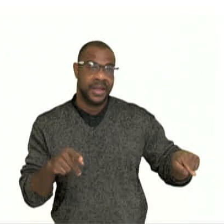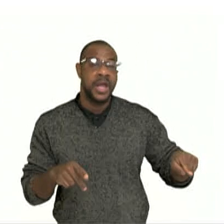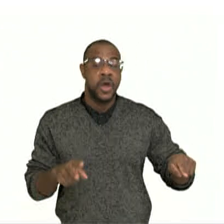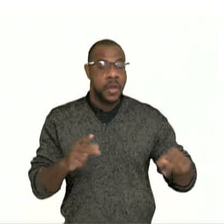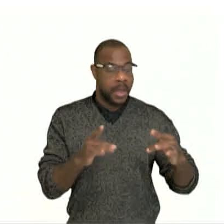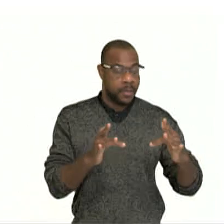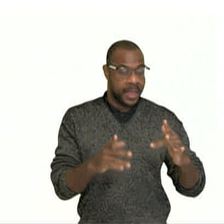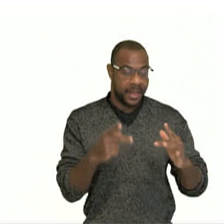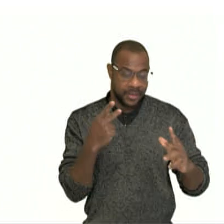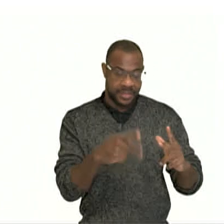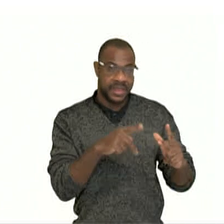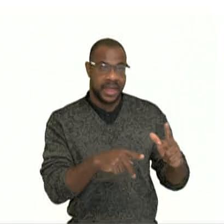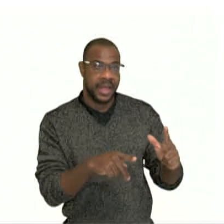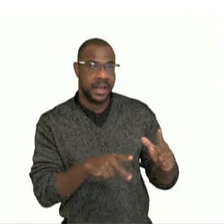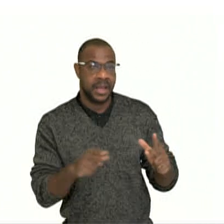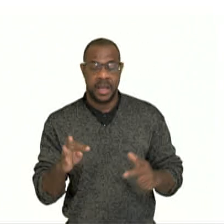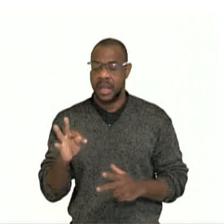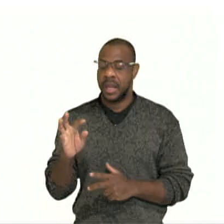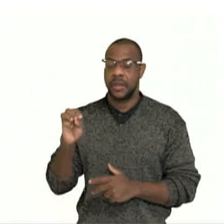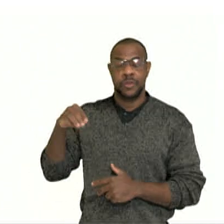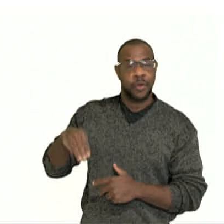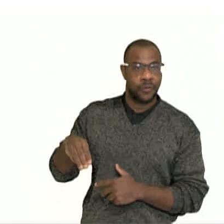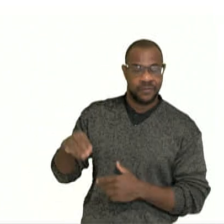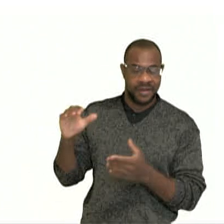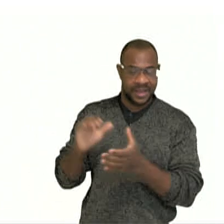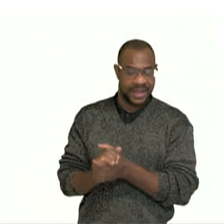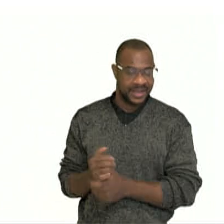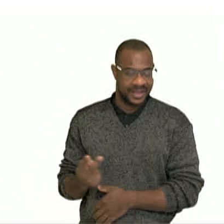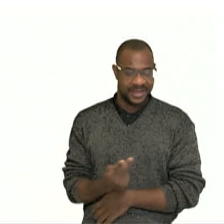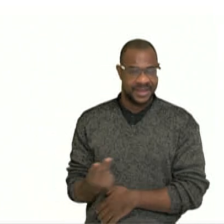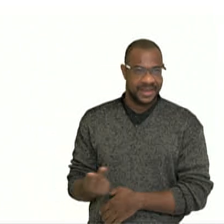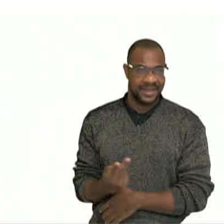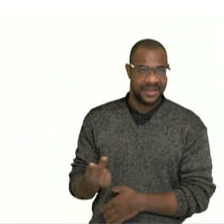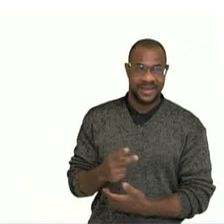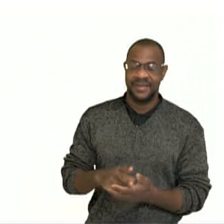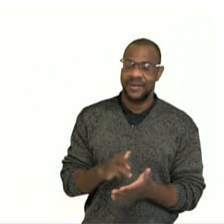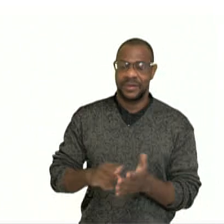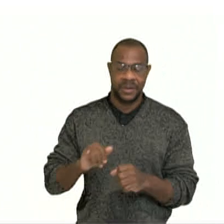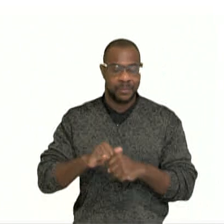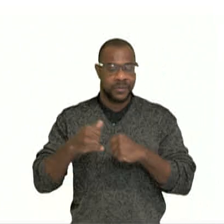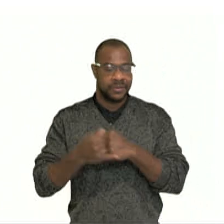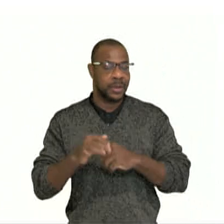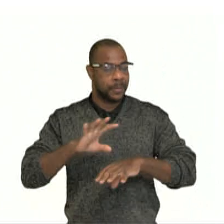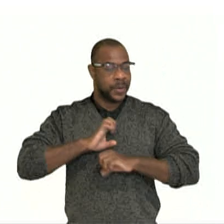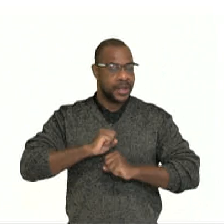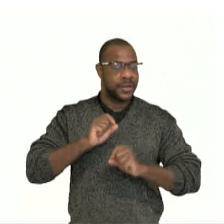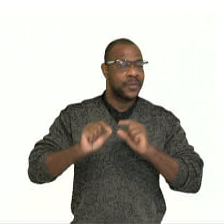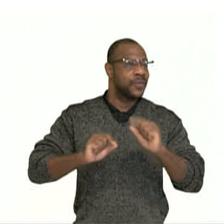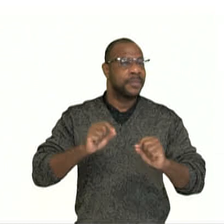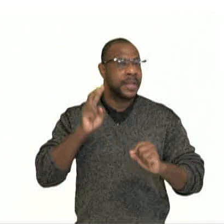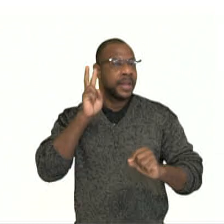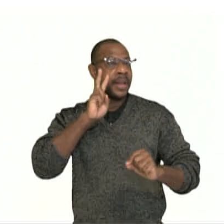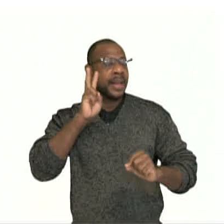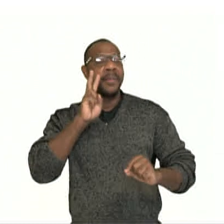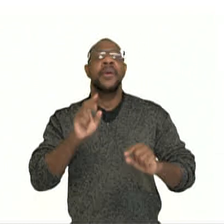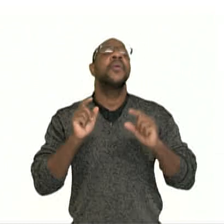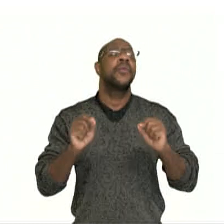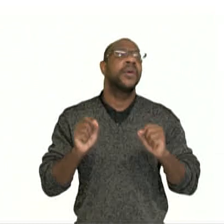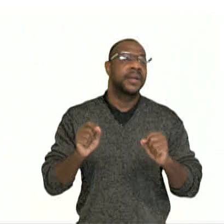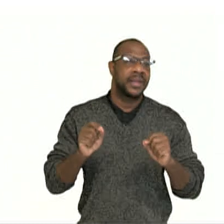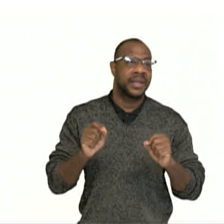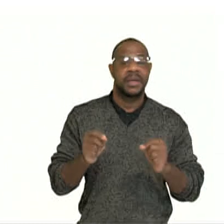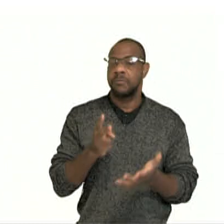dela se chama Tom. Observem que quando a gente está usando os adjetivos possessivos, nós precisamos lembrar a